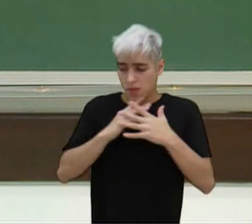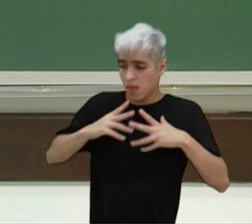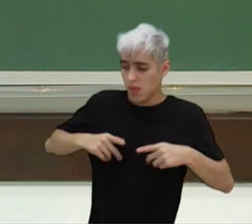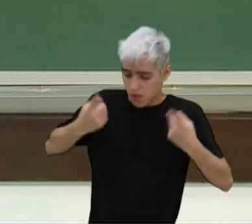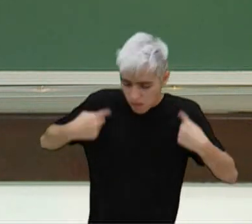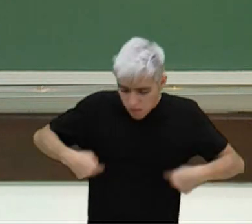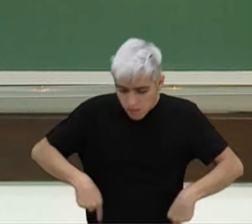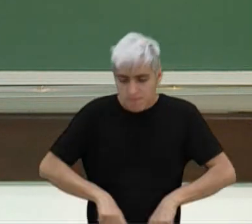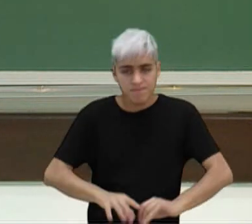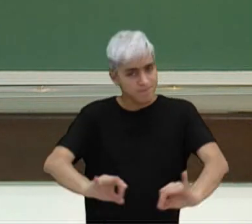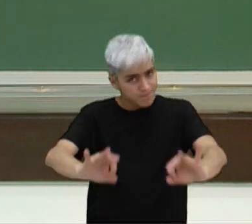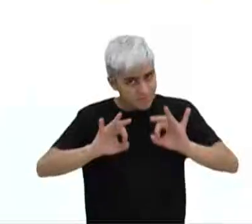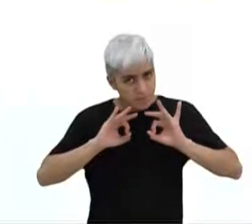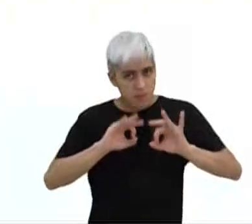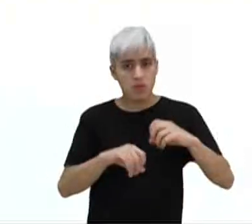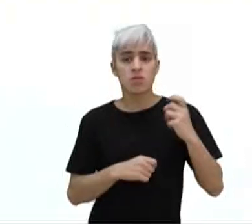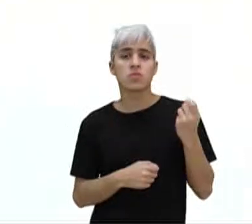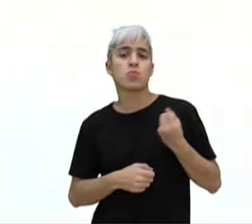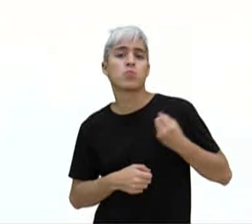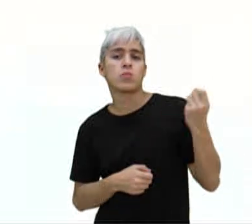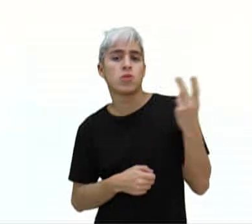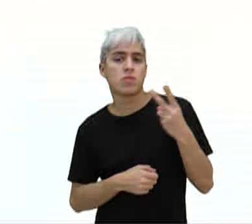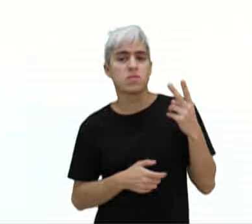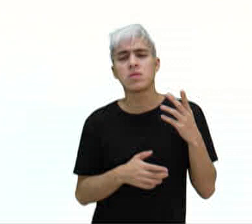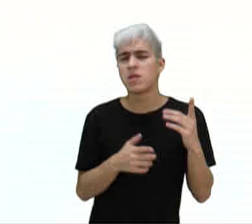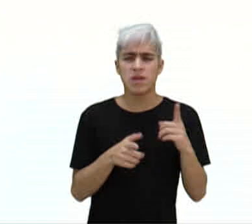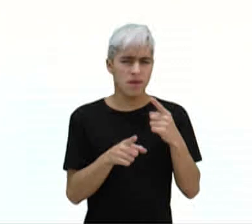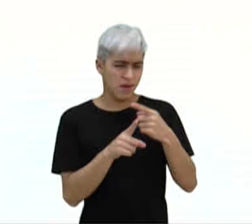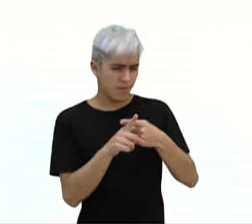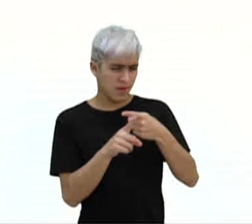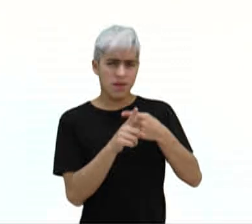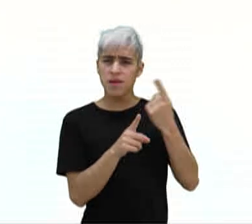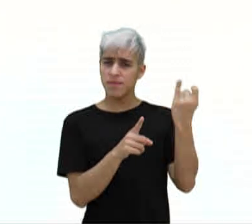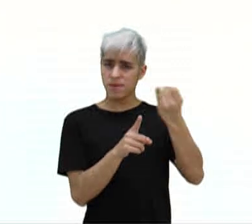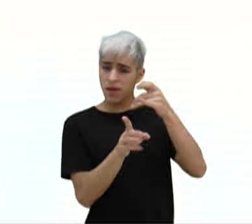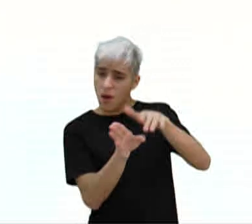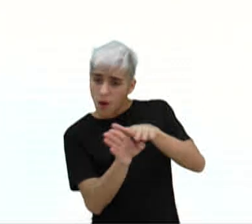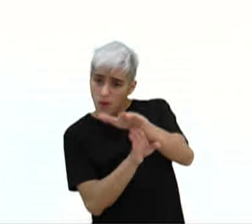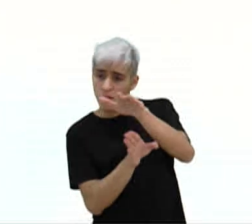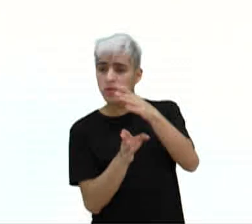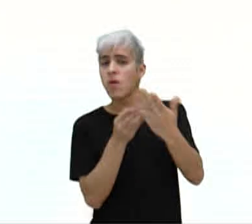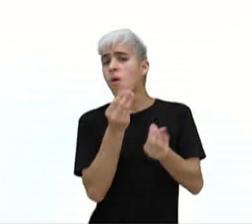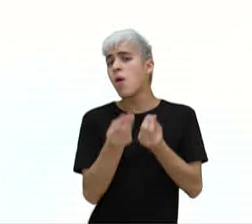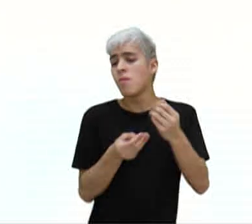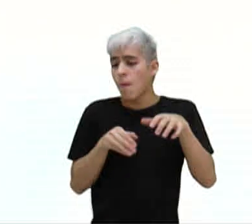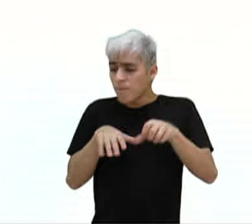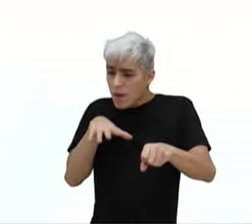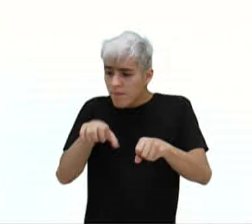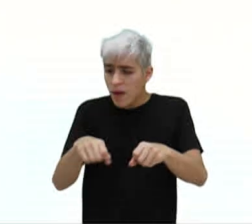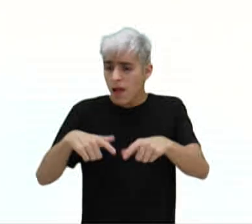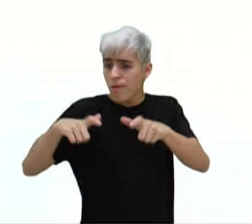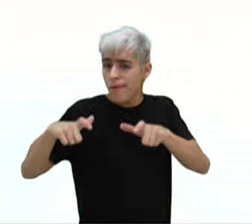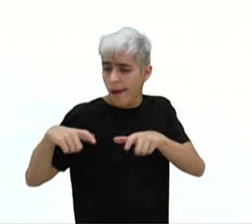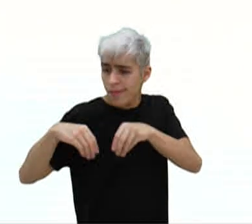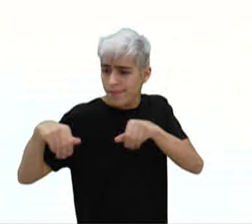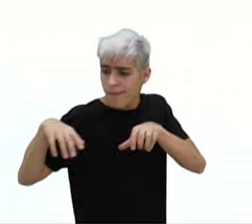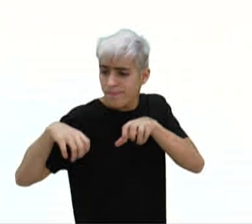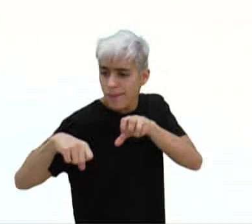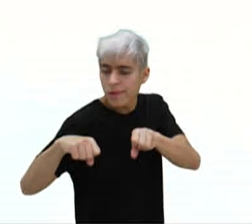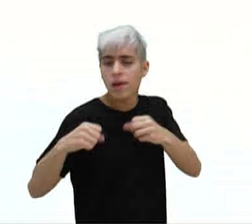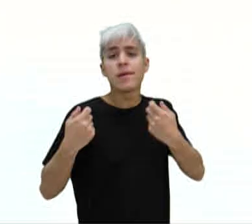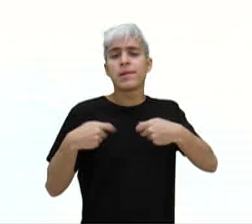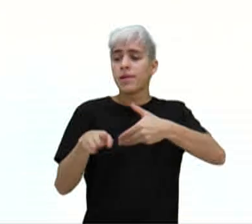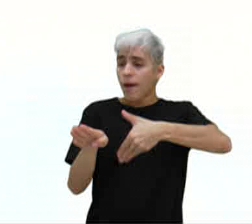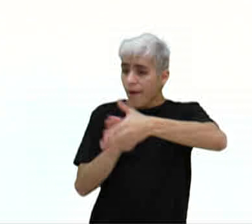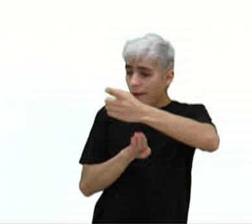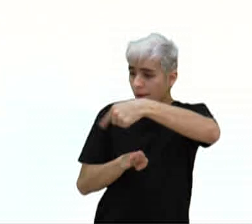higiene. Número 2. Por que é importante uma orientação para a ocupação dos solos? Então, nós precisamos